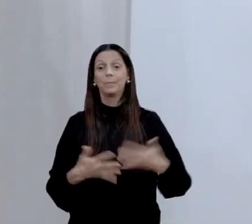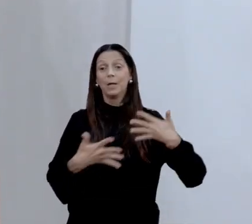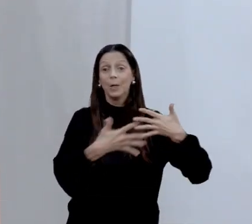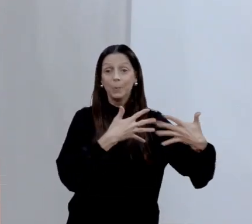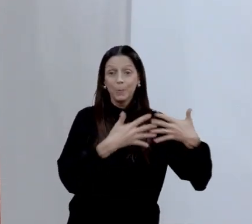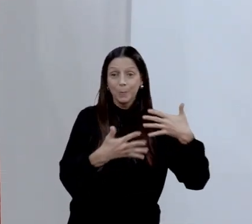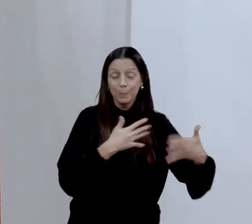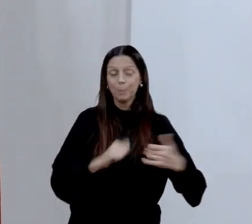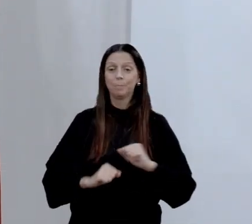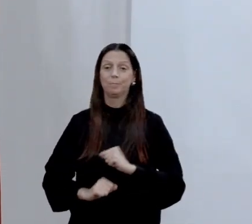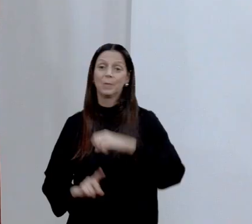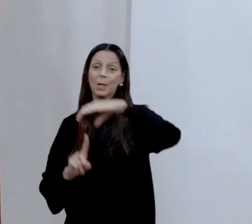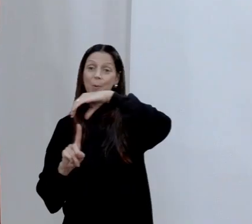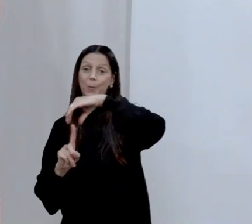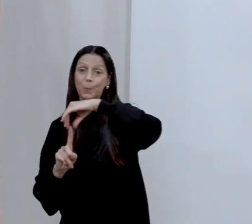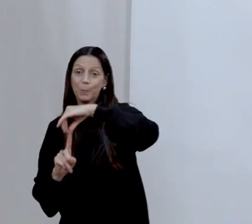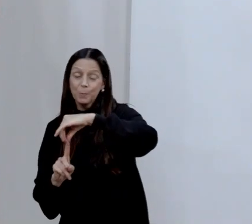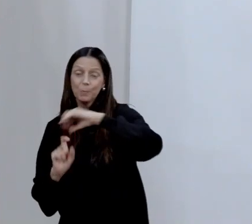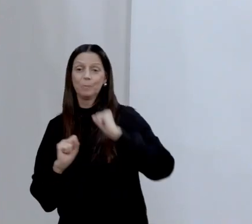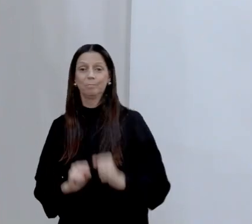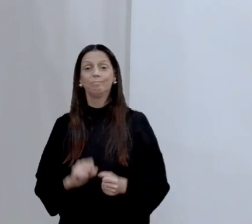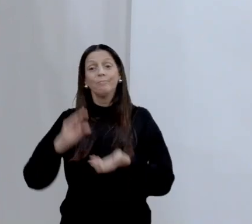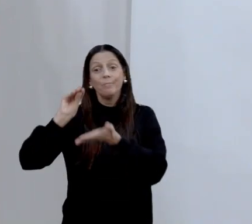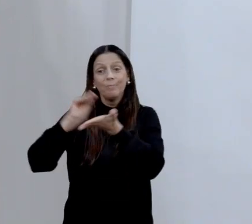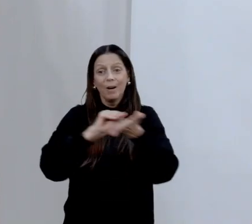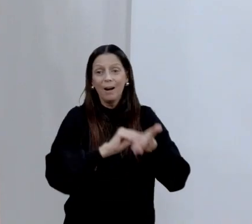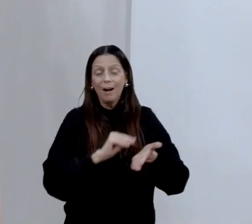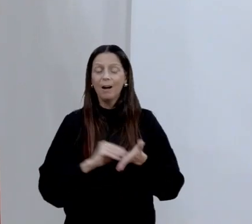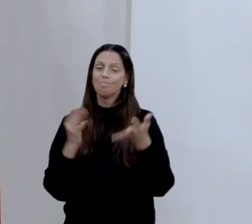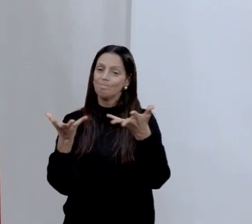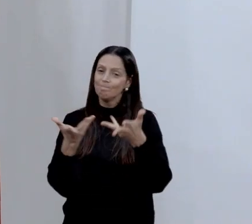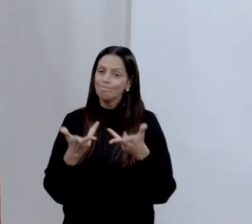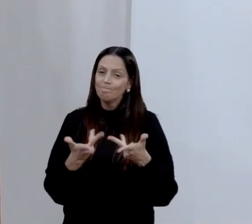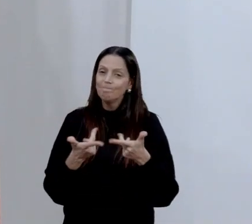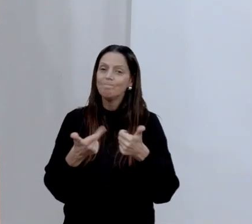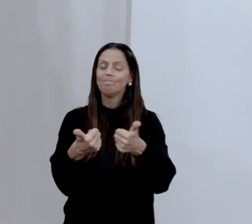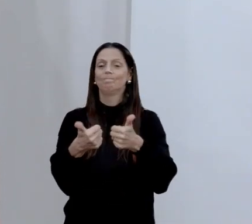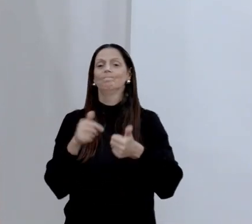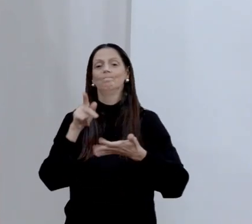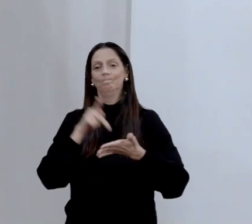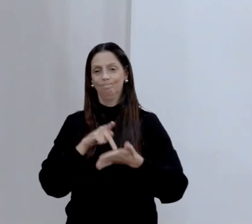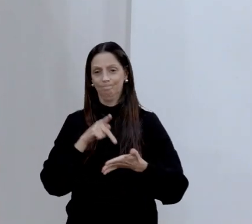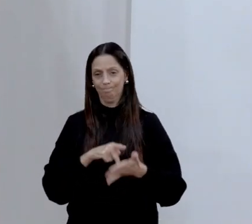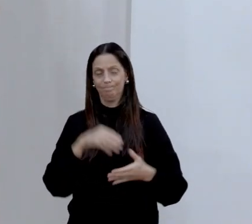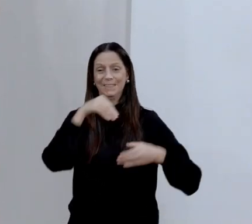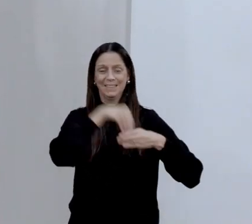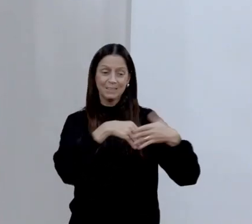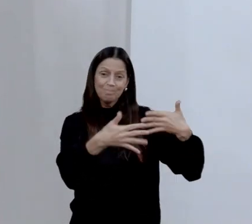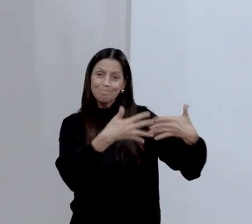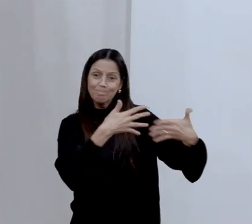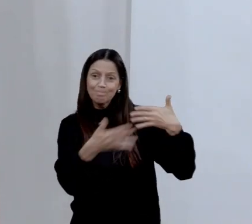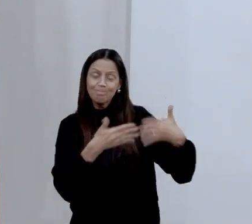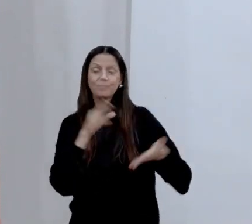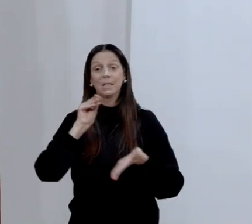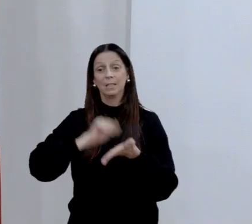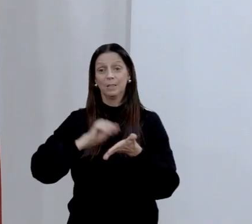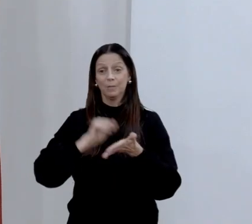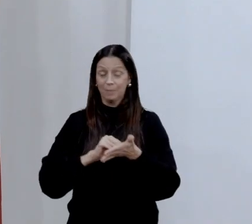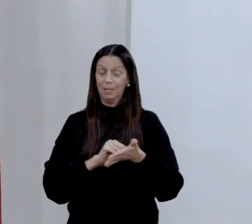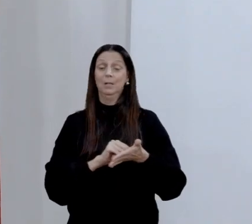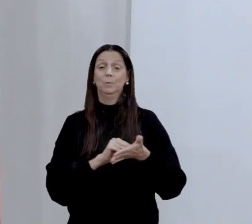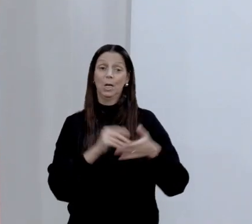à zeladoria dos espaços dos nossos terminais, à infraestrutura dos terminais, à segurança dos terminais